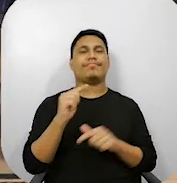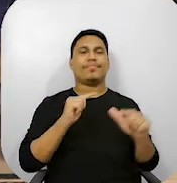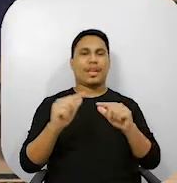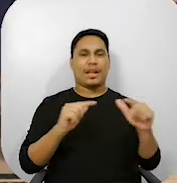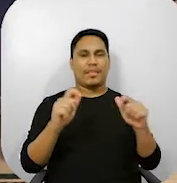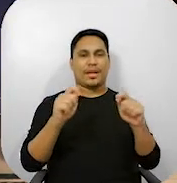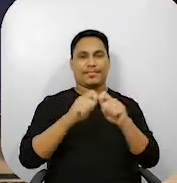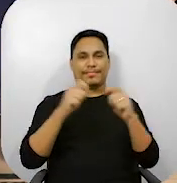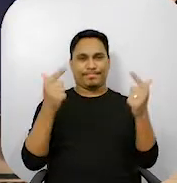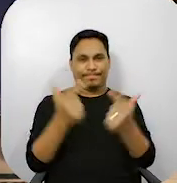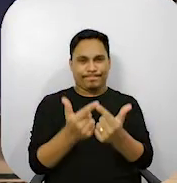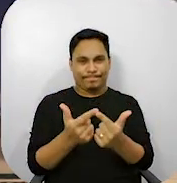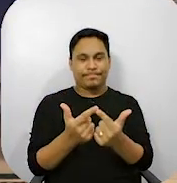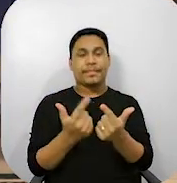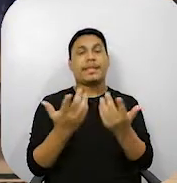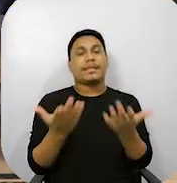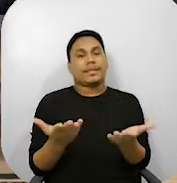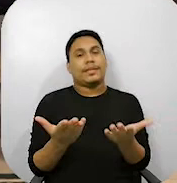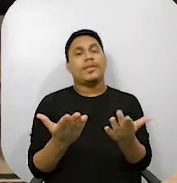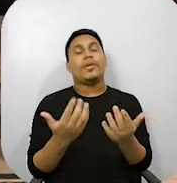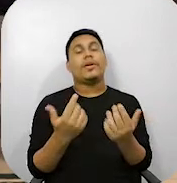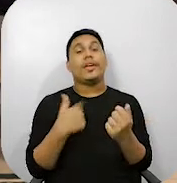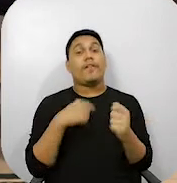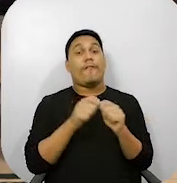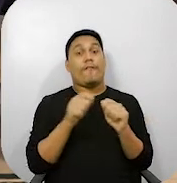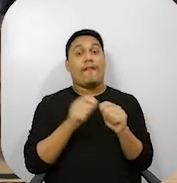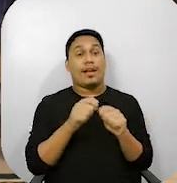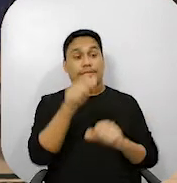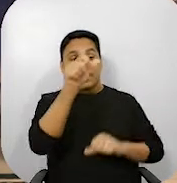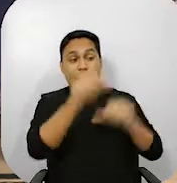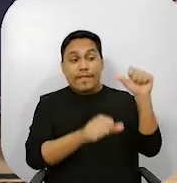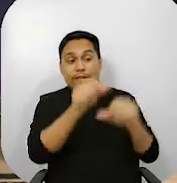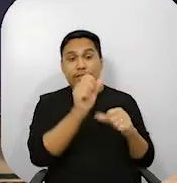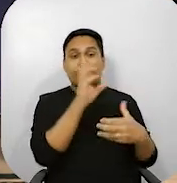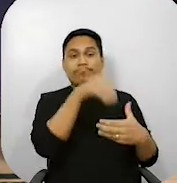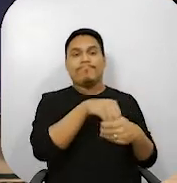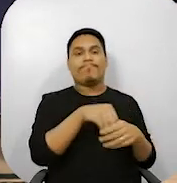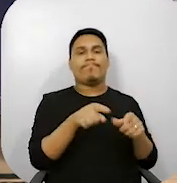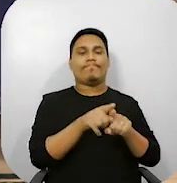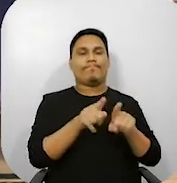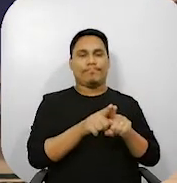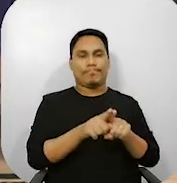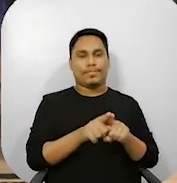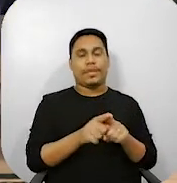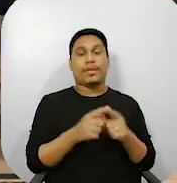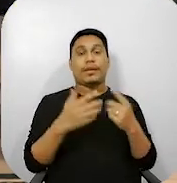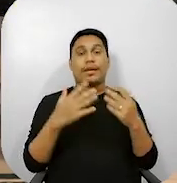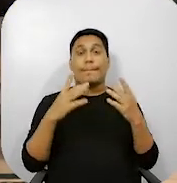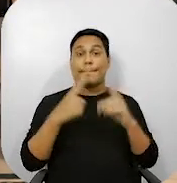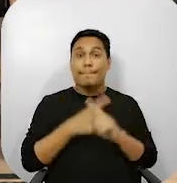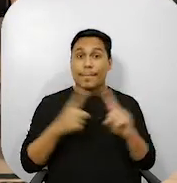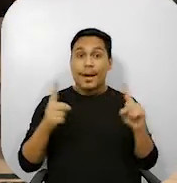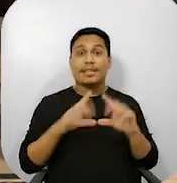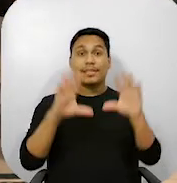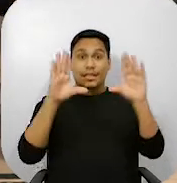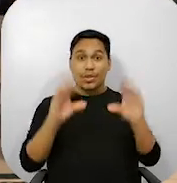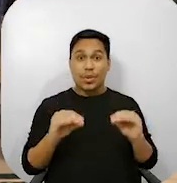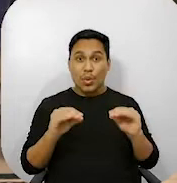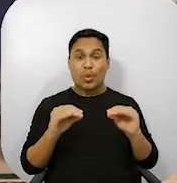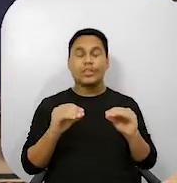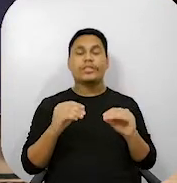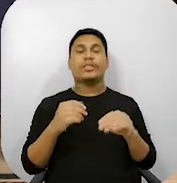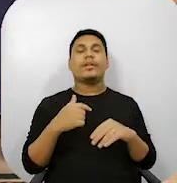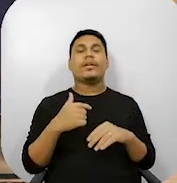Assembleia Legislativa e faço revisões lá também então e a noite ainda arranjavam um